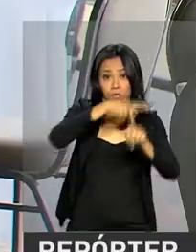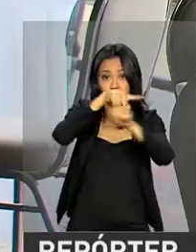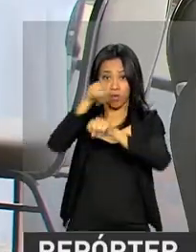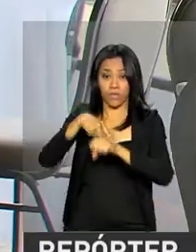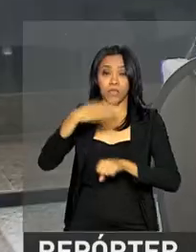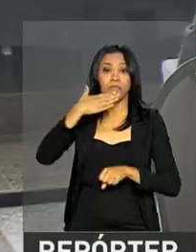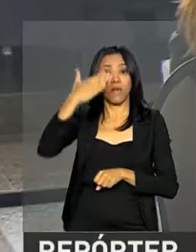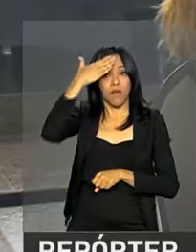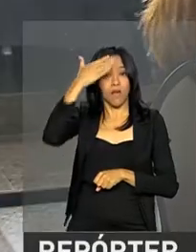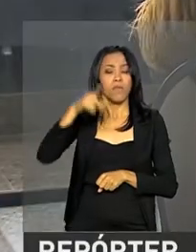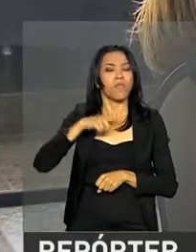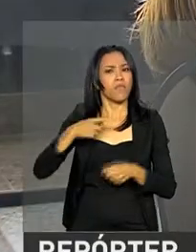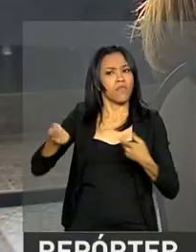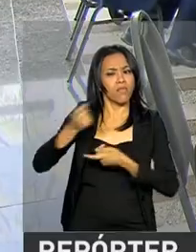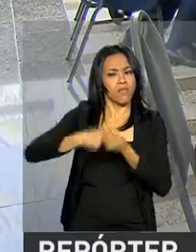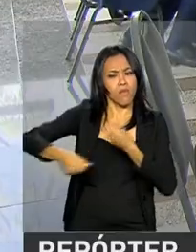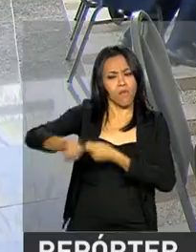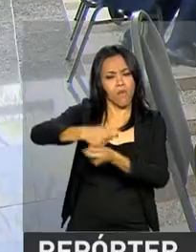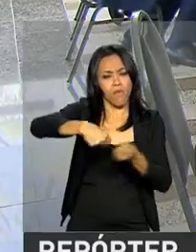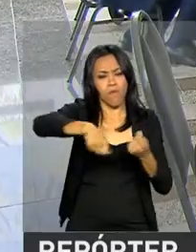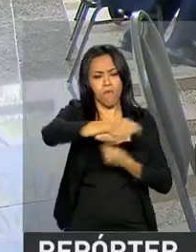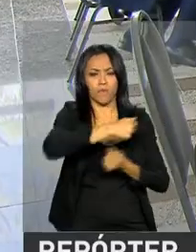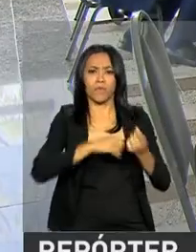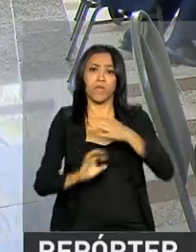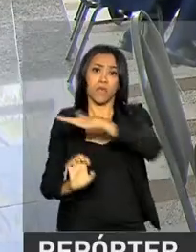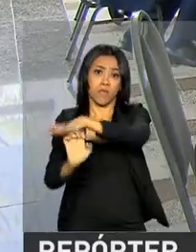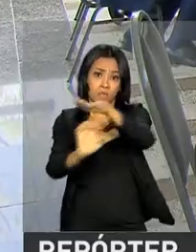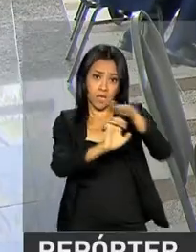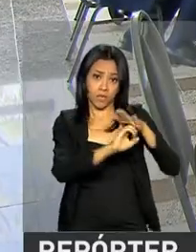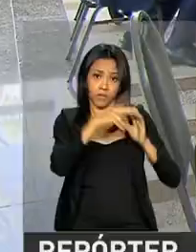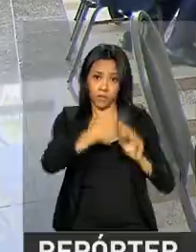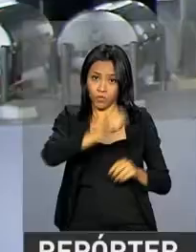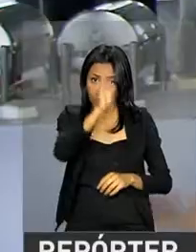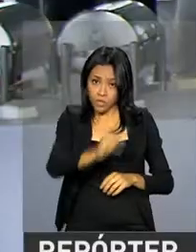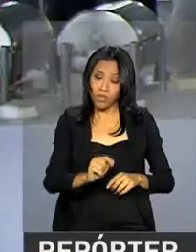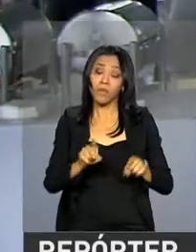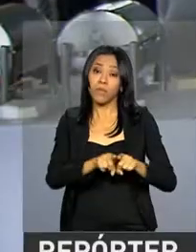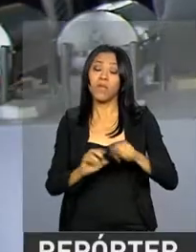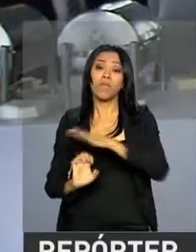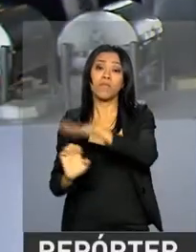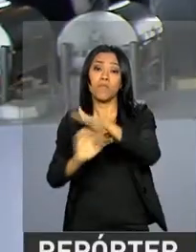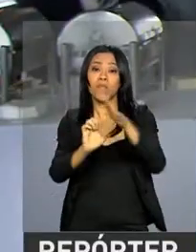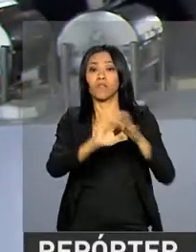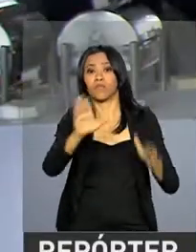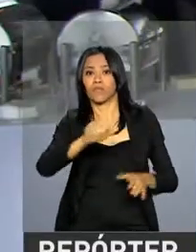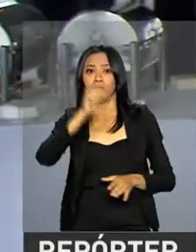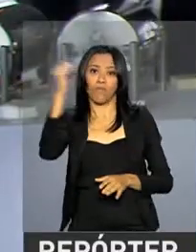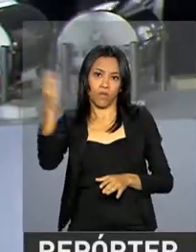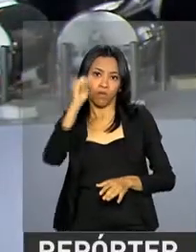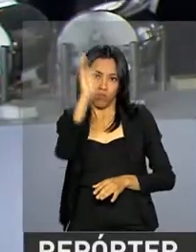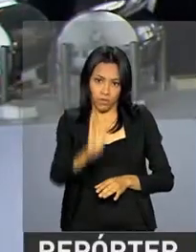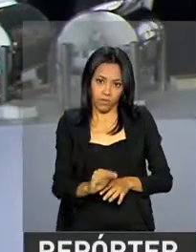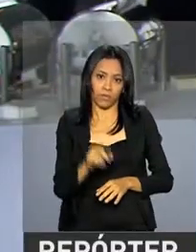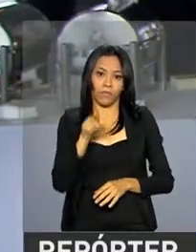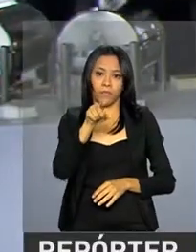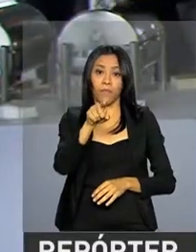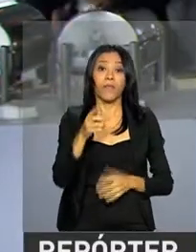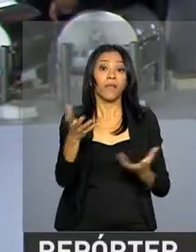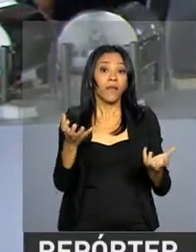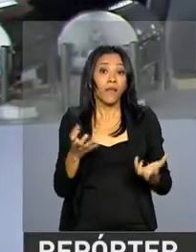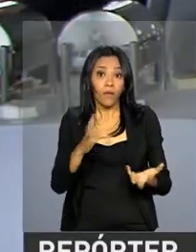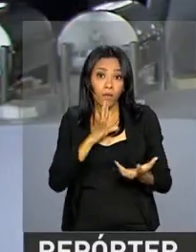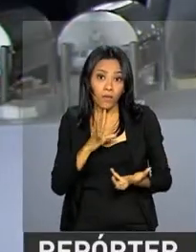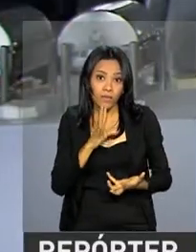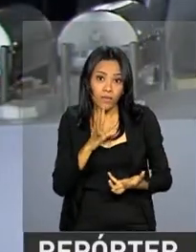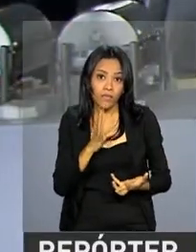uma rodada de negócios entre empresários brasileiros e investidores árabes. Eles querem conhecer em loco esse potencial